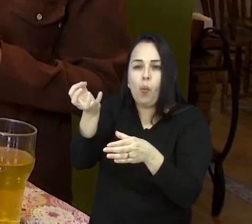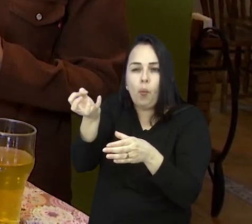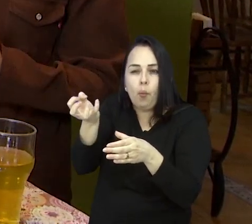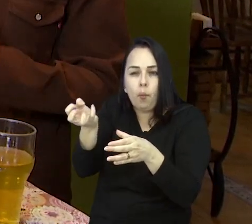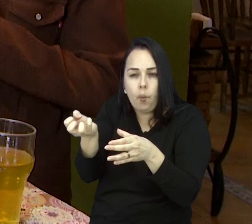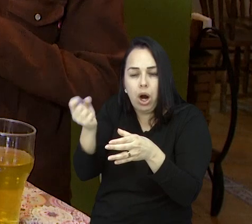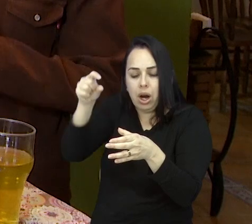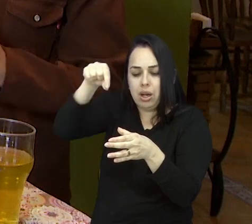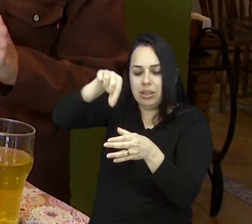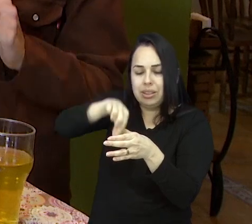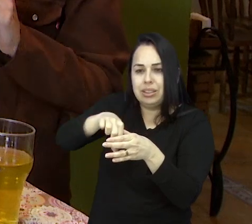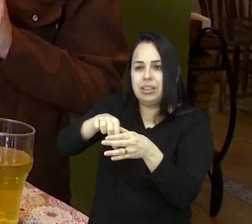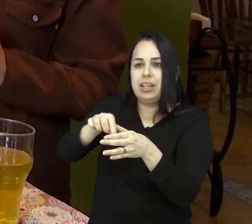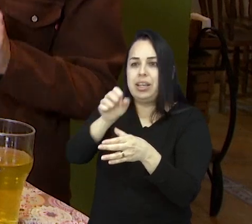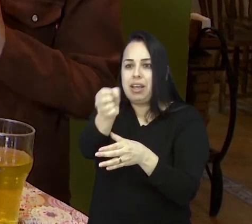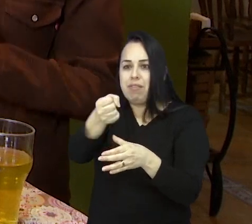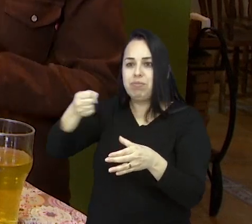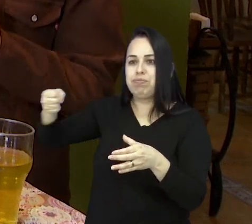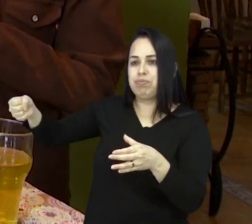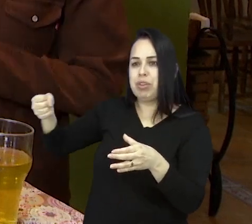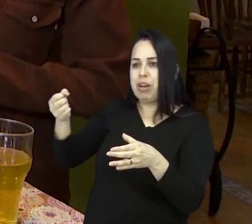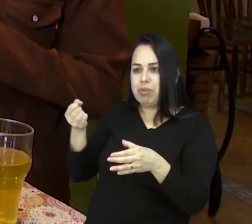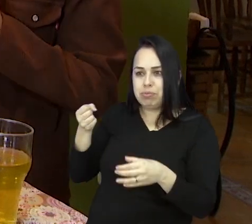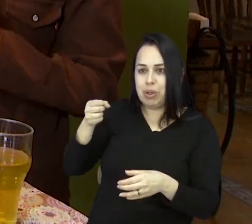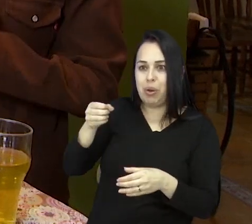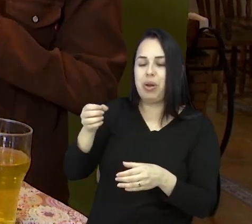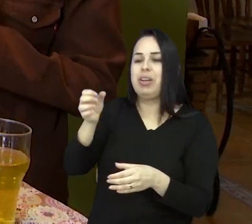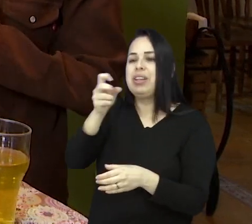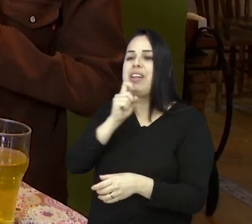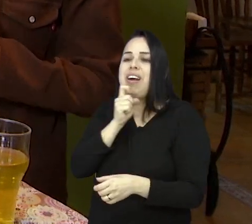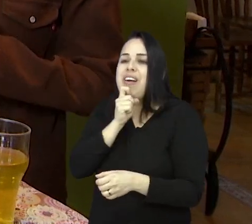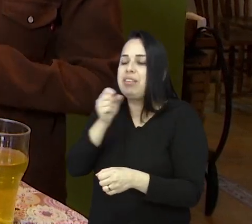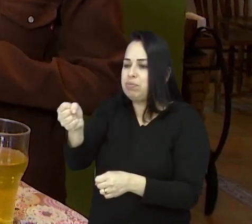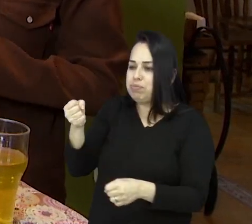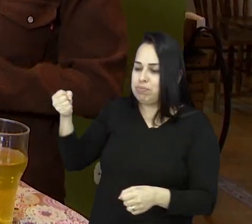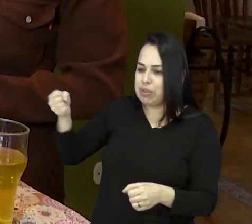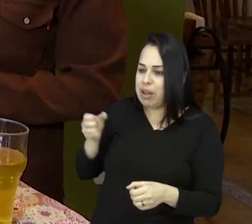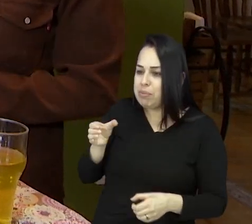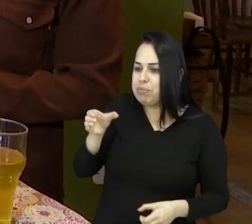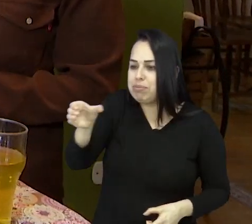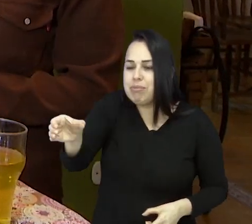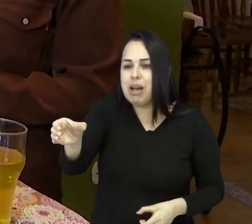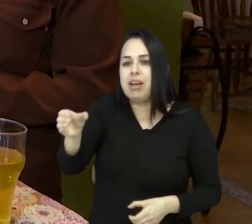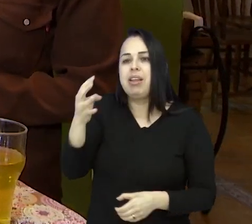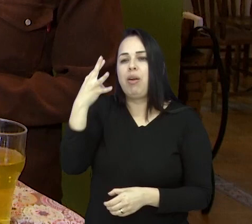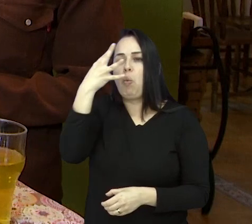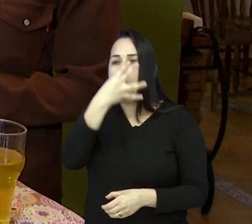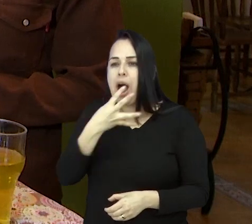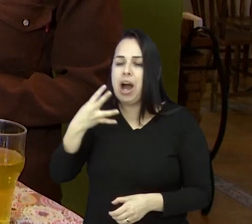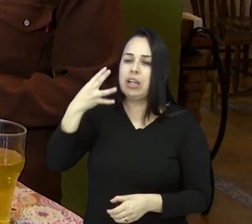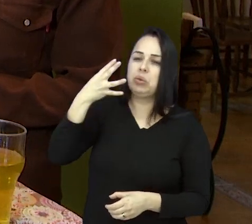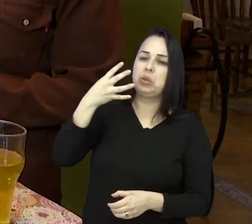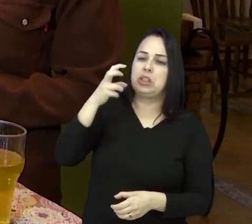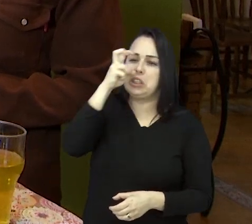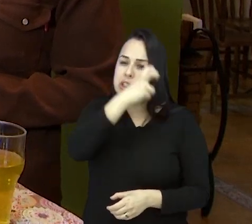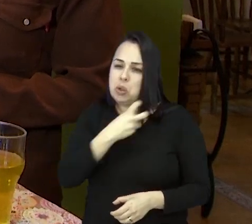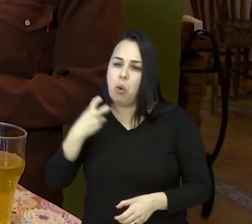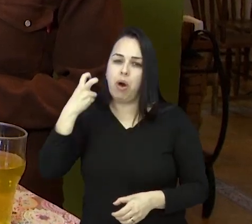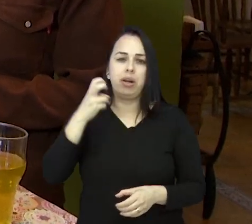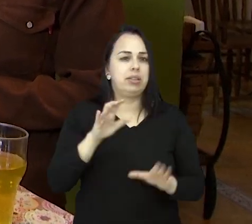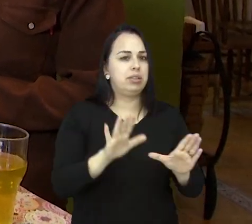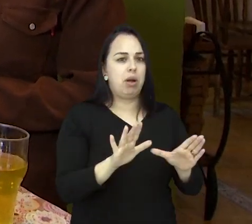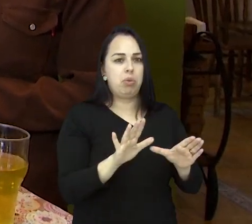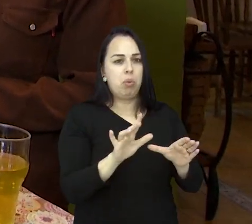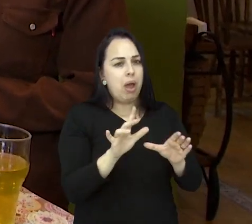A gente põe na geladeira e deixa ela lá por 4, 5. E aí a gente vai dosando de acordo com a intensidade que quer do sabor do chá. Mas não é feito com